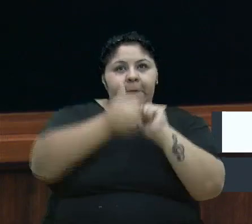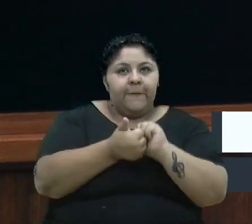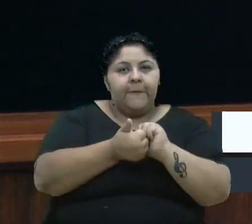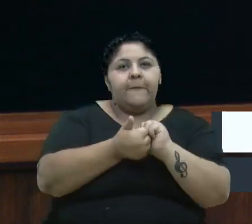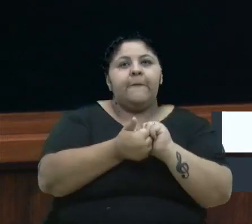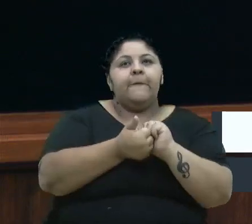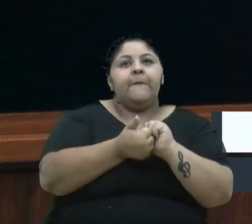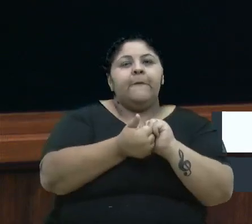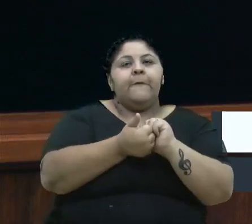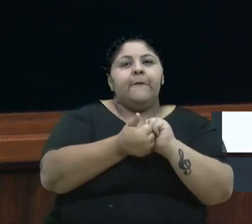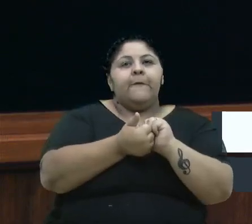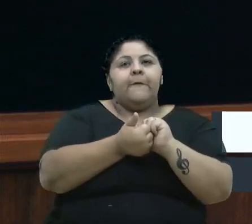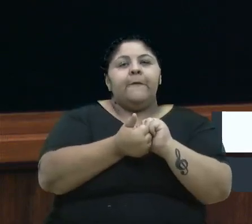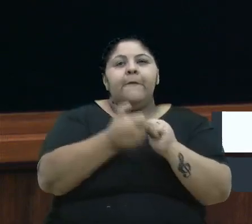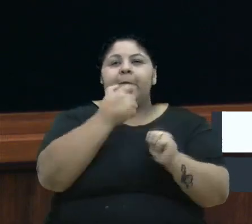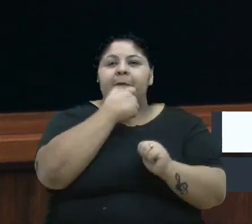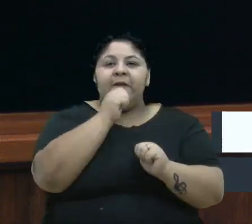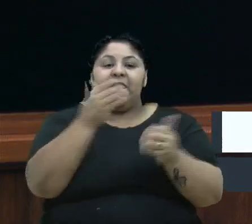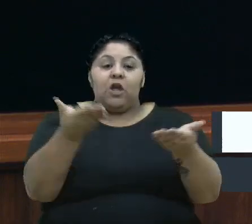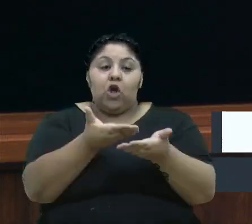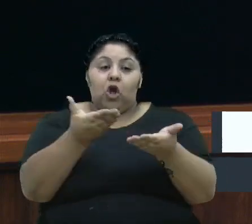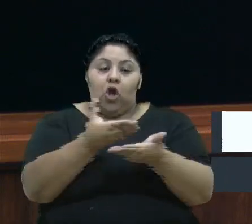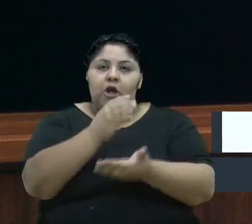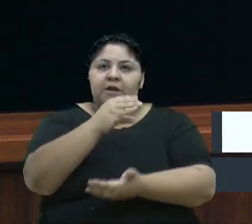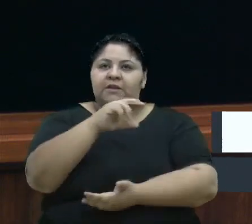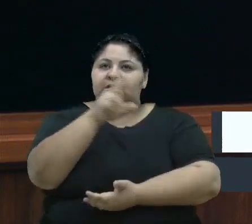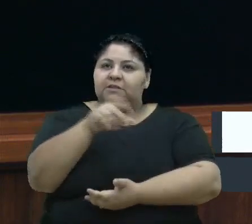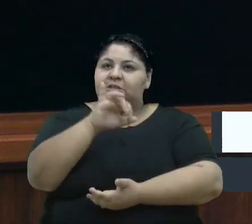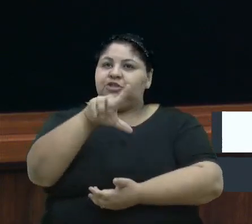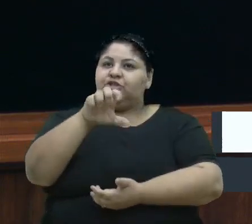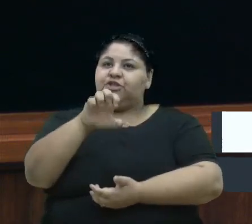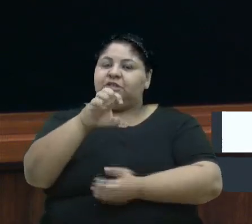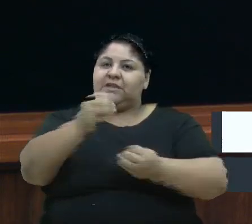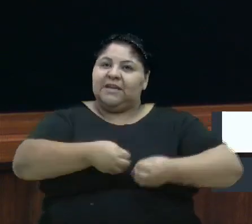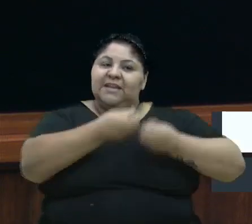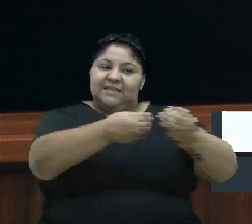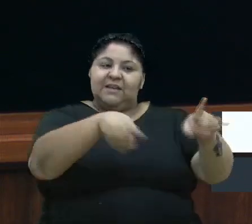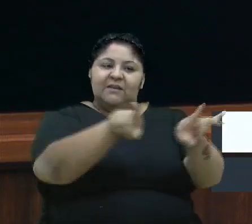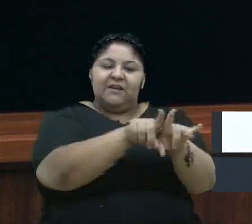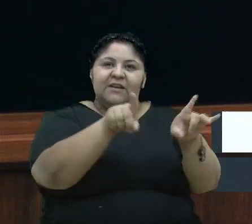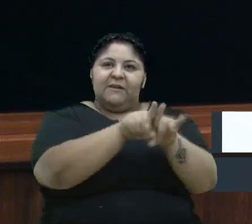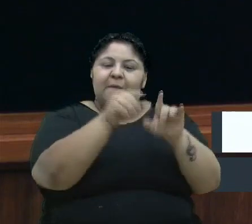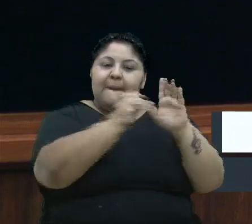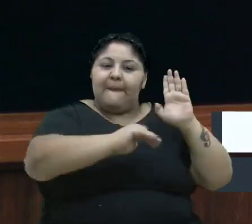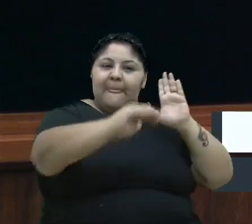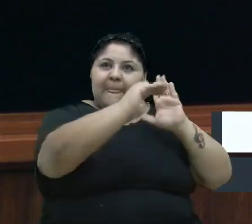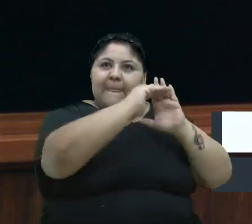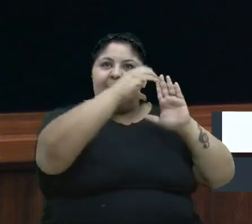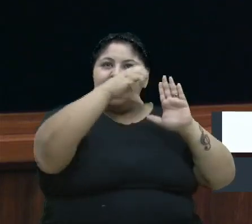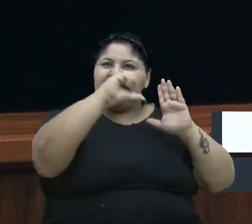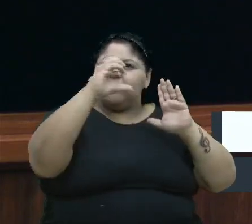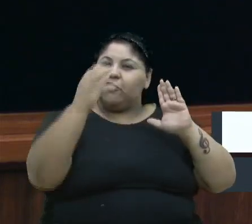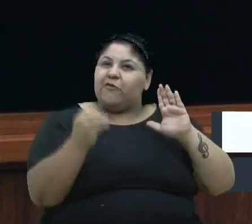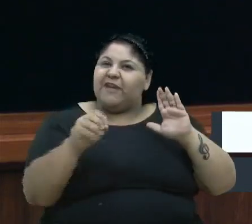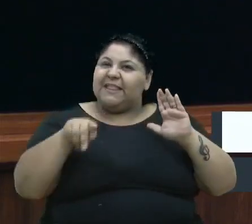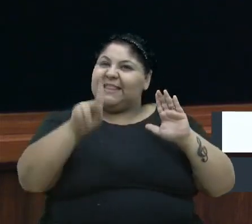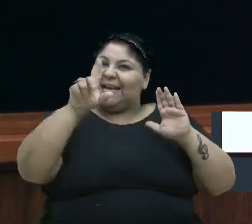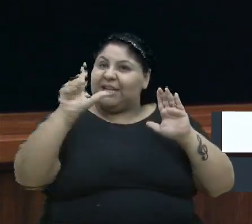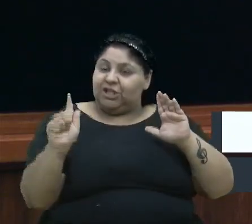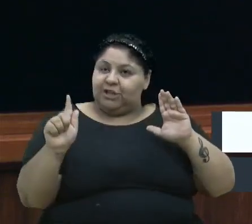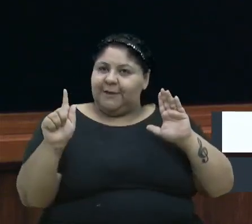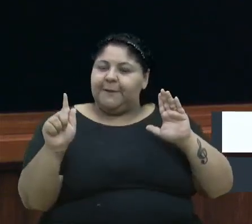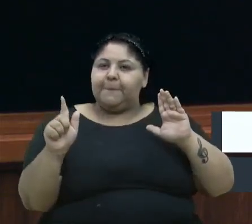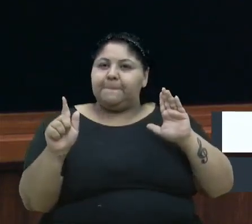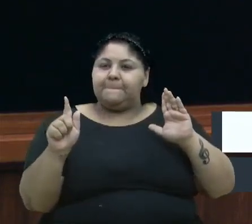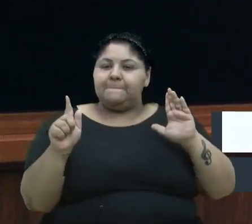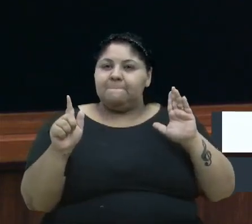né, americano, agora no Chile, que recebeu também na categoria 90 quilos,